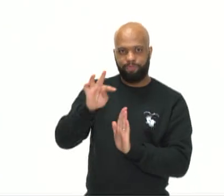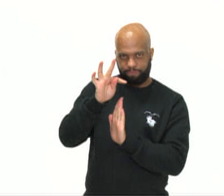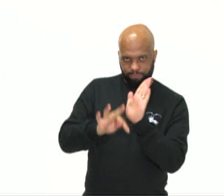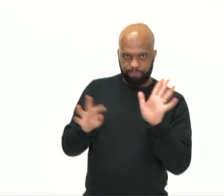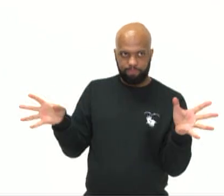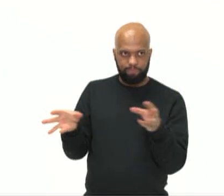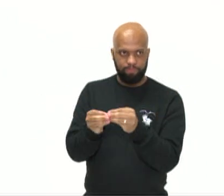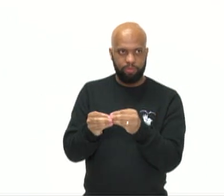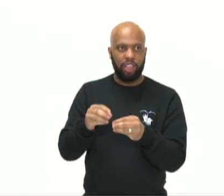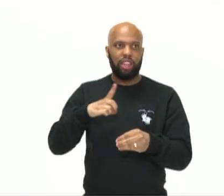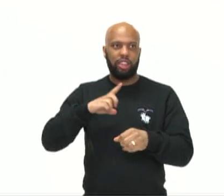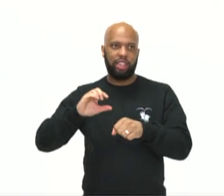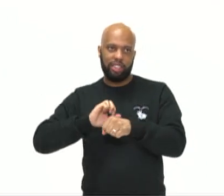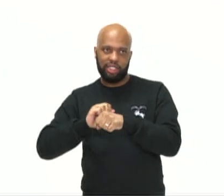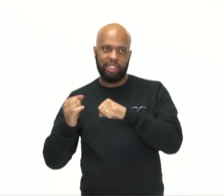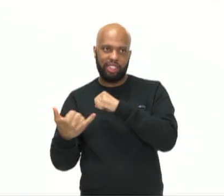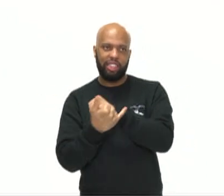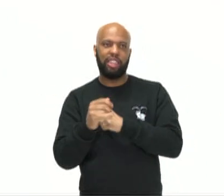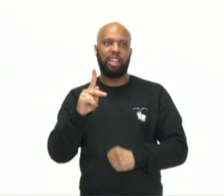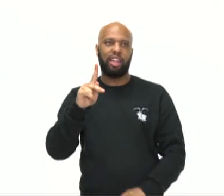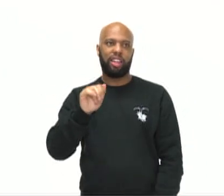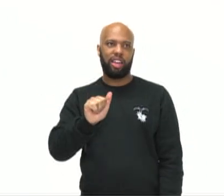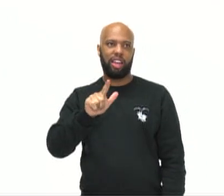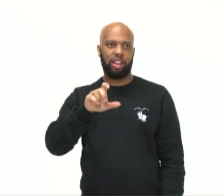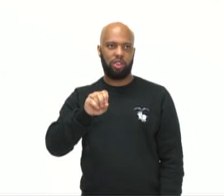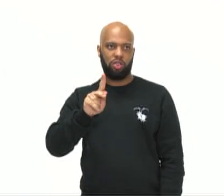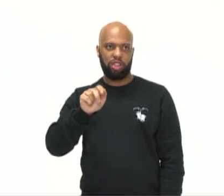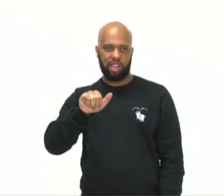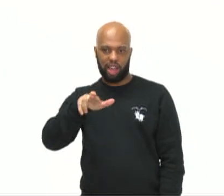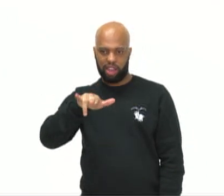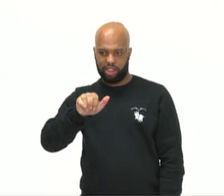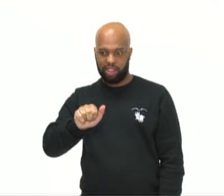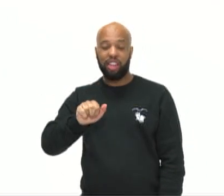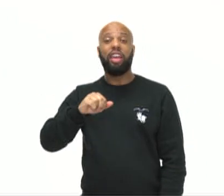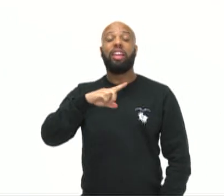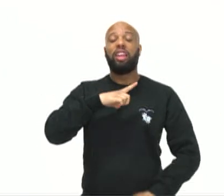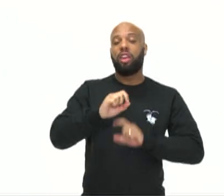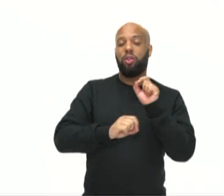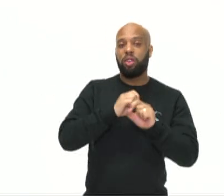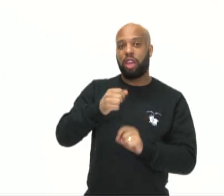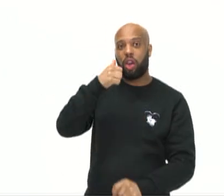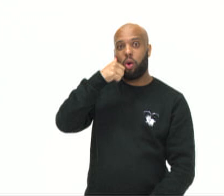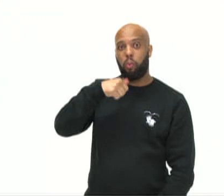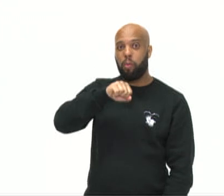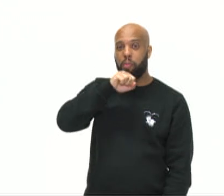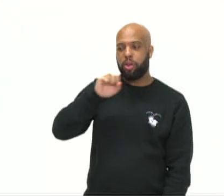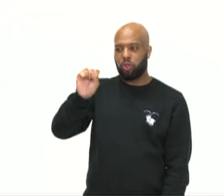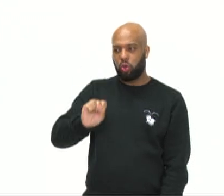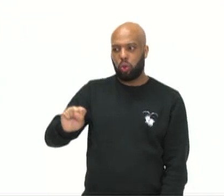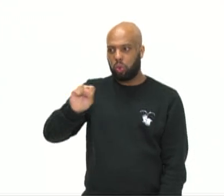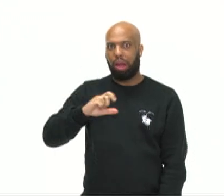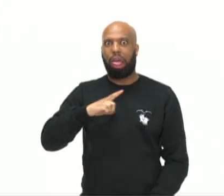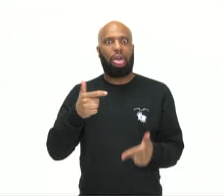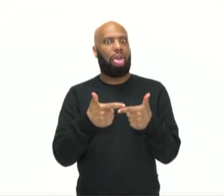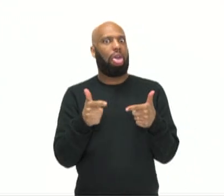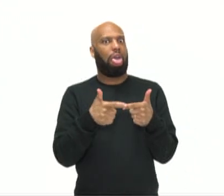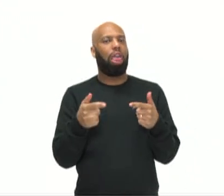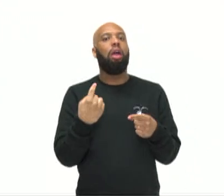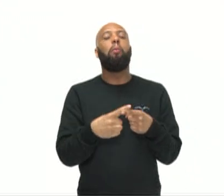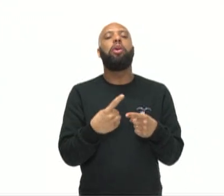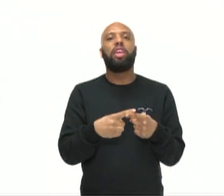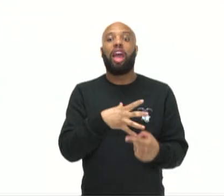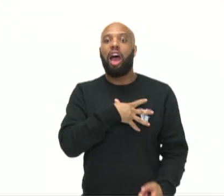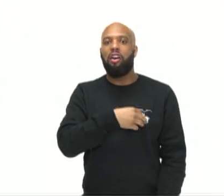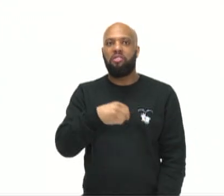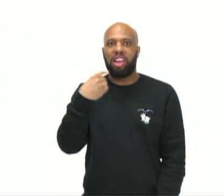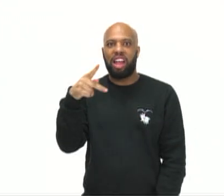de Kolokaire, uma mãe solteira enfrenta uma saia justa quando a filha convida